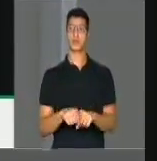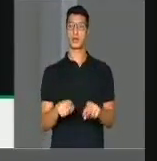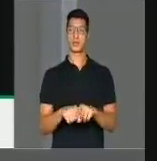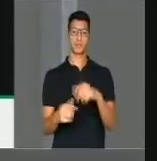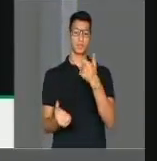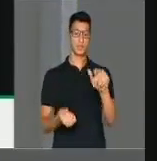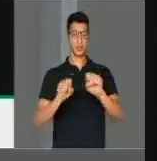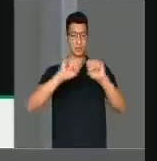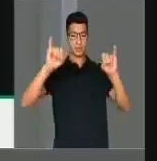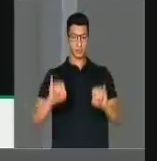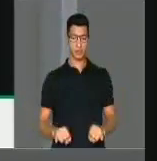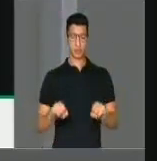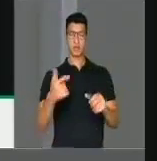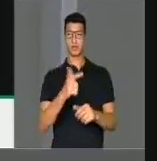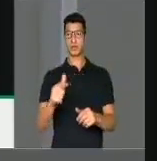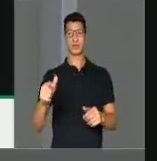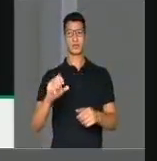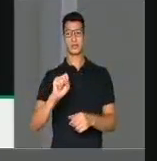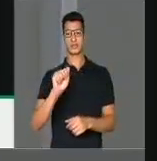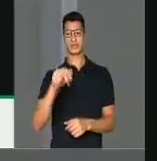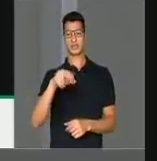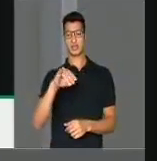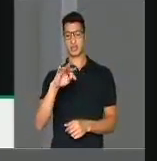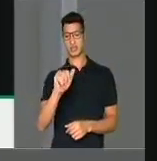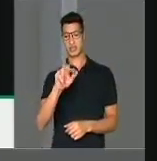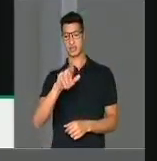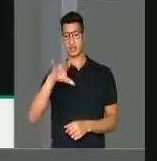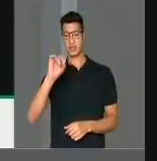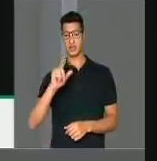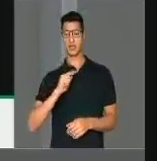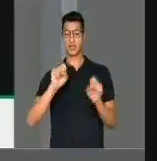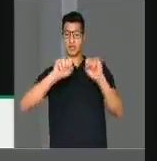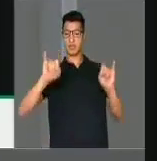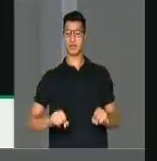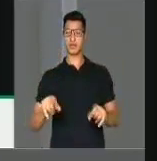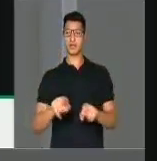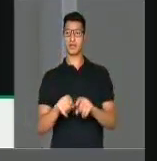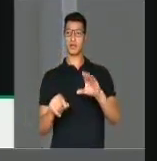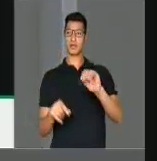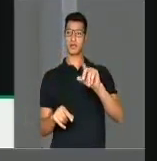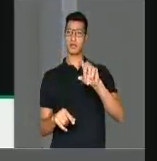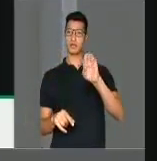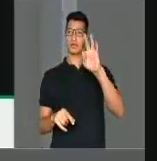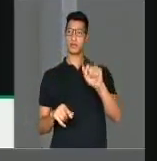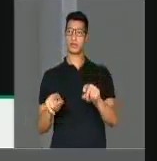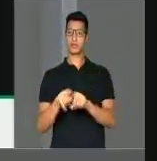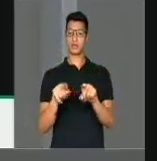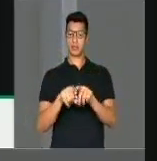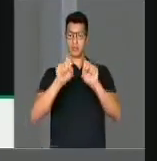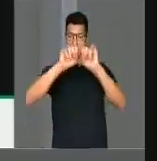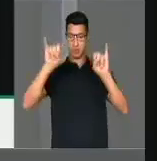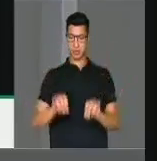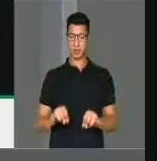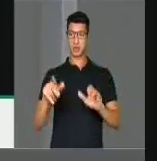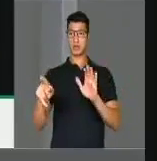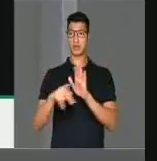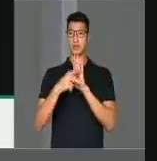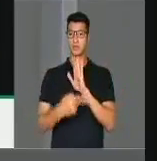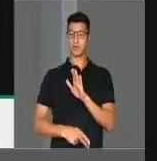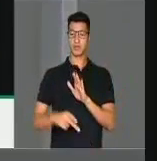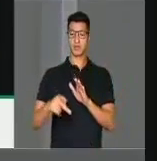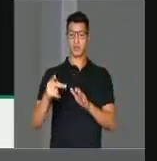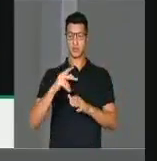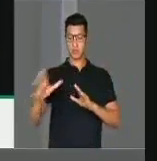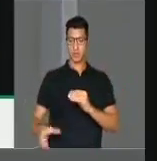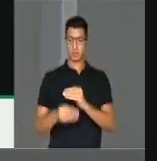e o município sem ter um sistema de esgotamento sanitário, sem ter um sistema também de coleta de lixo, sem ter um sistema